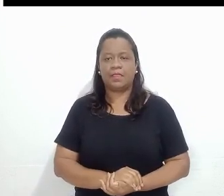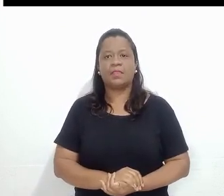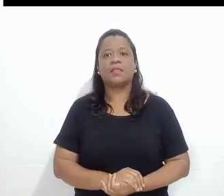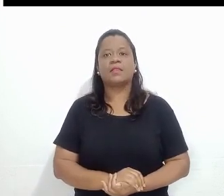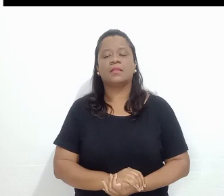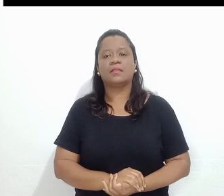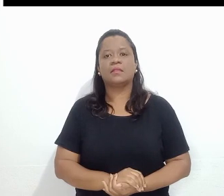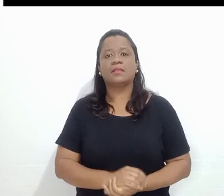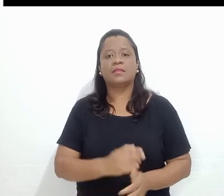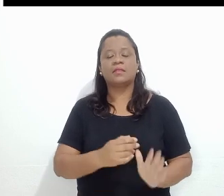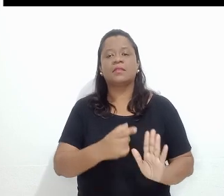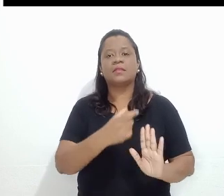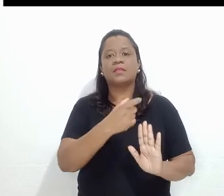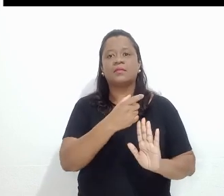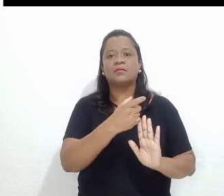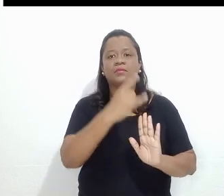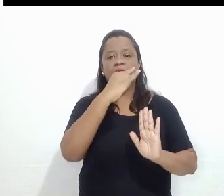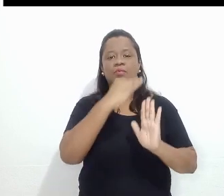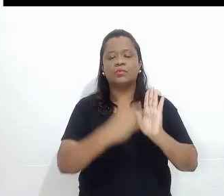câmera.